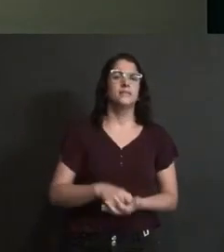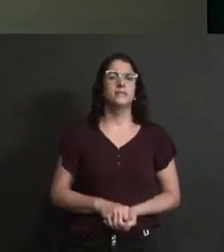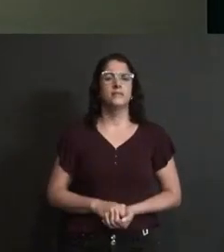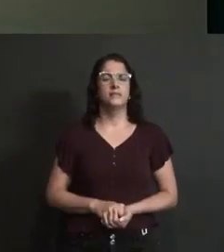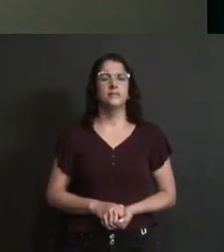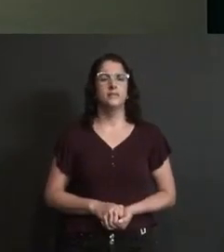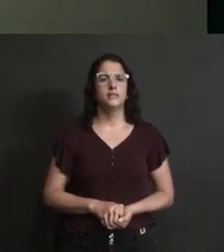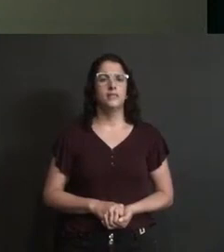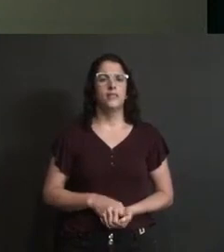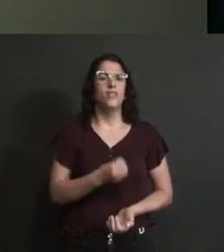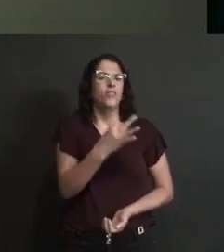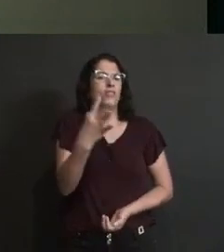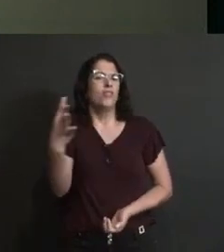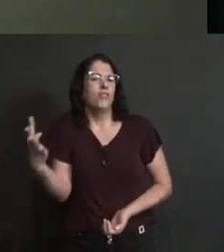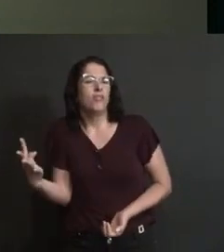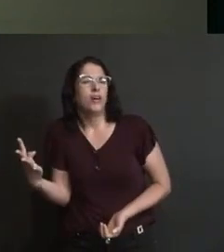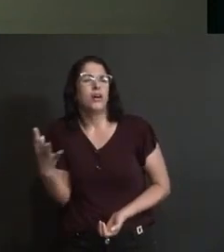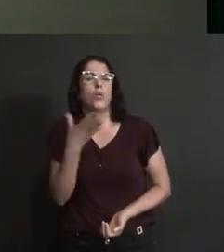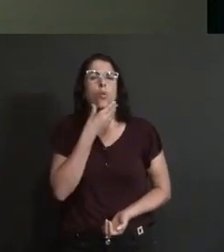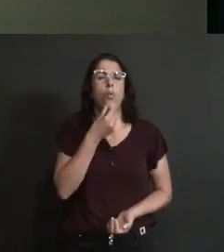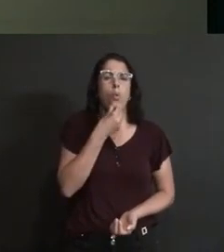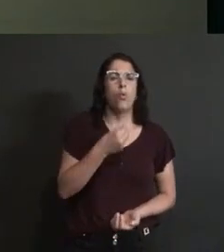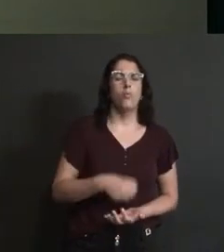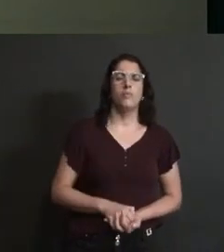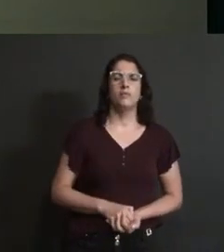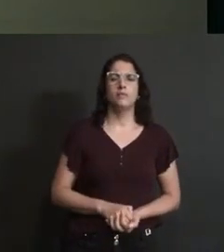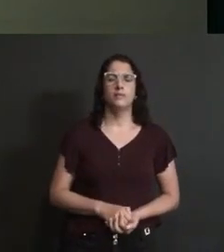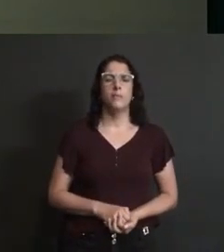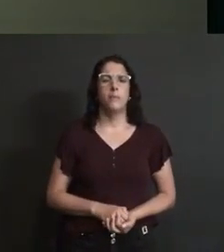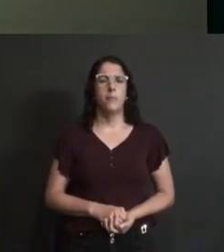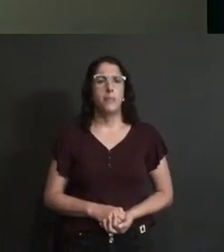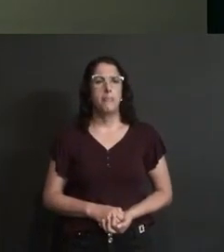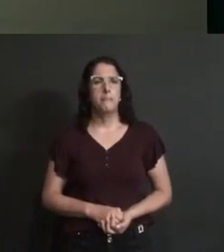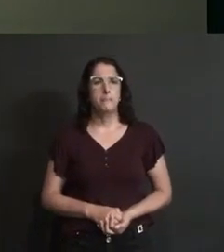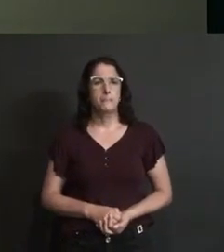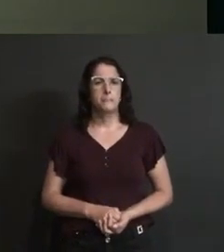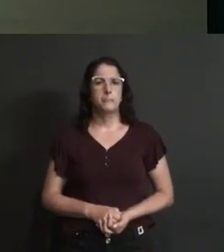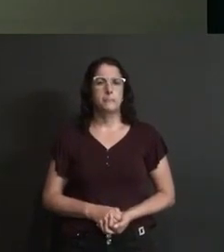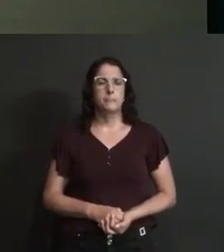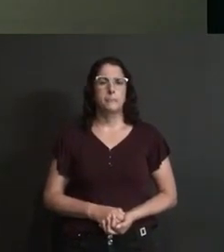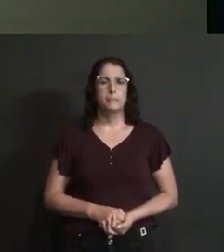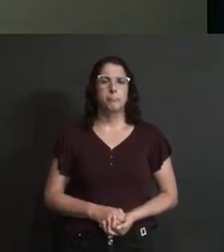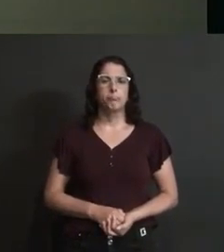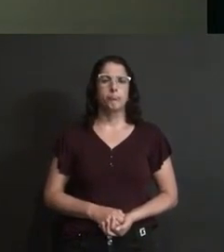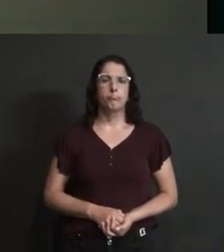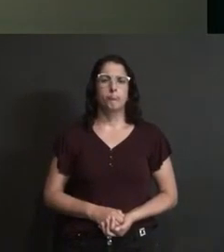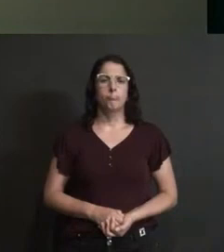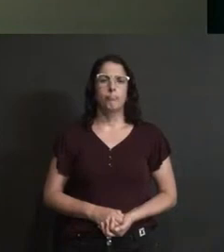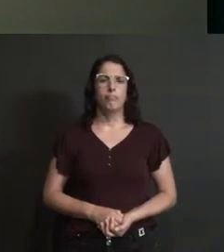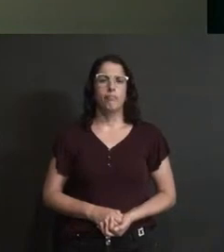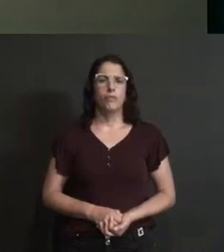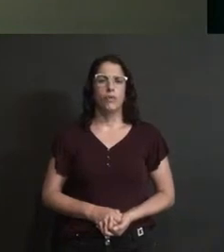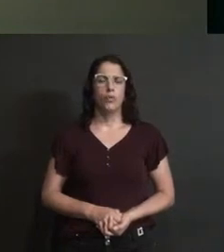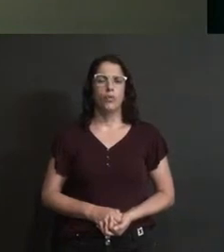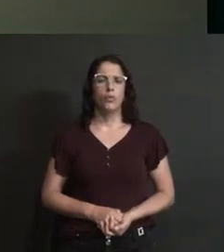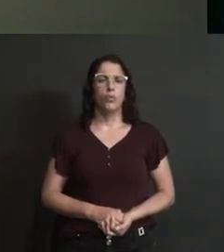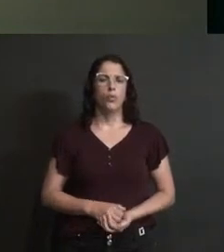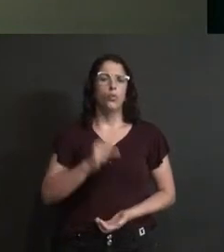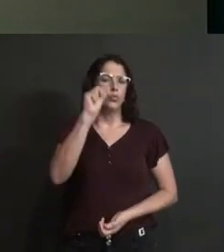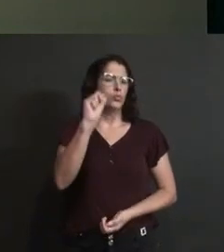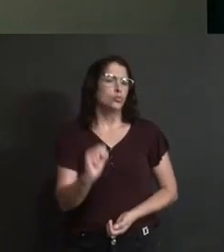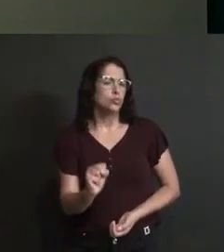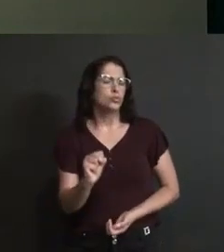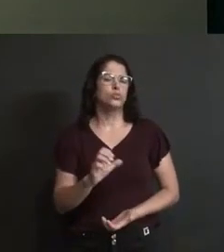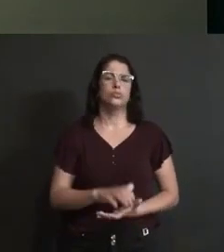é. O Rodrigo Tapa é chileno. O Marco Scott é do Paraná, percorre